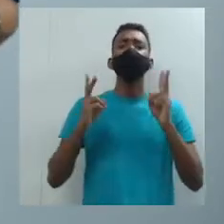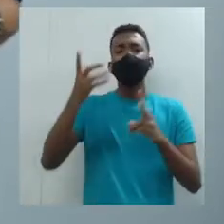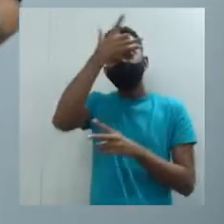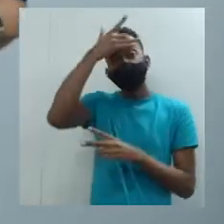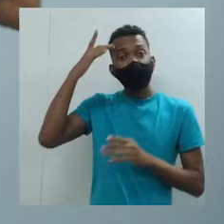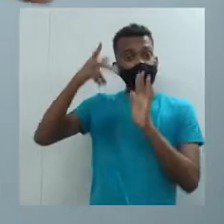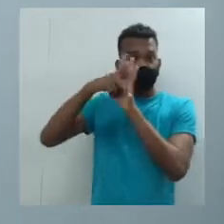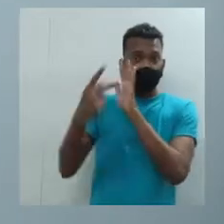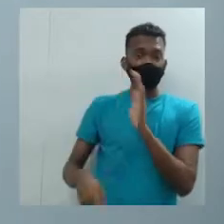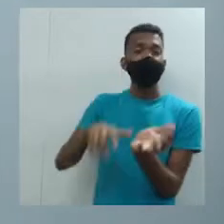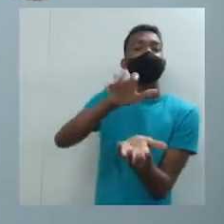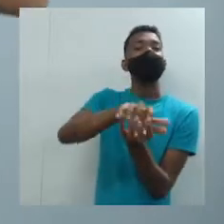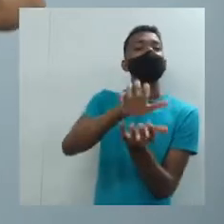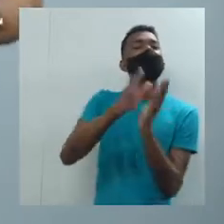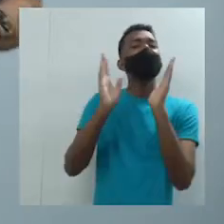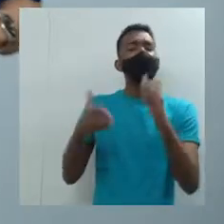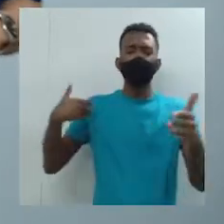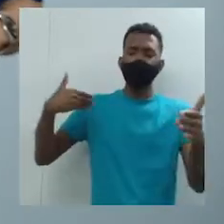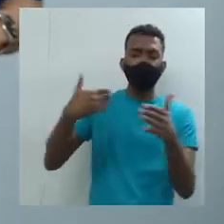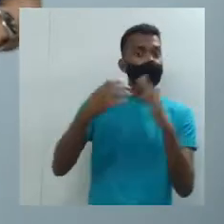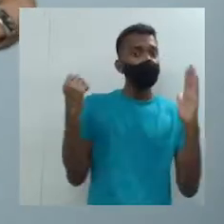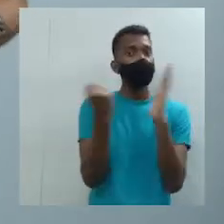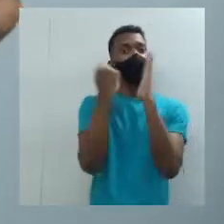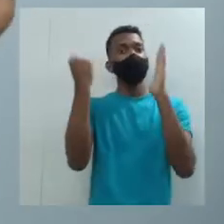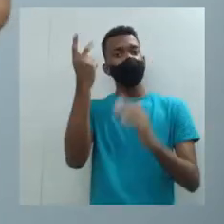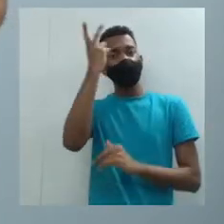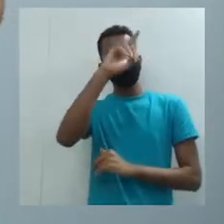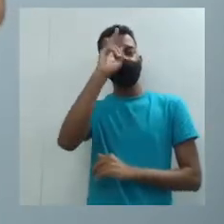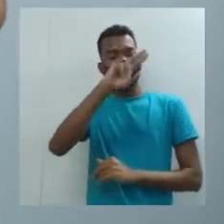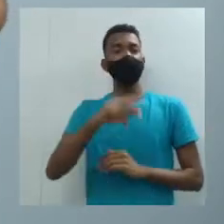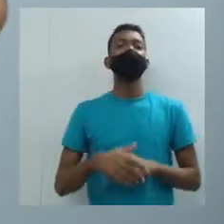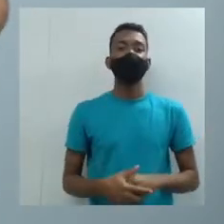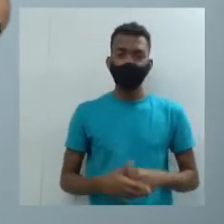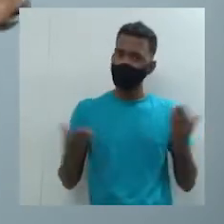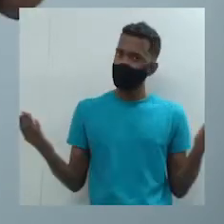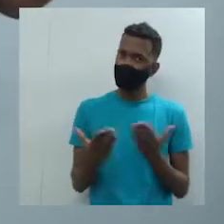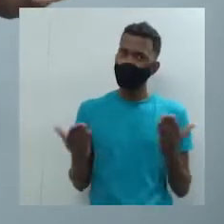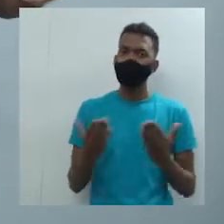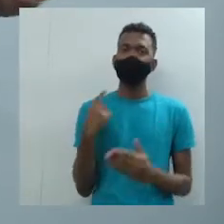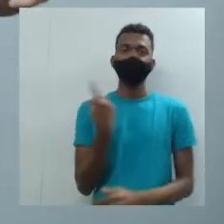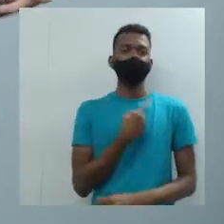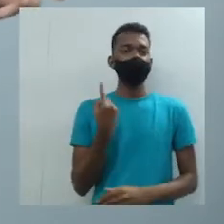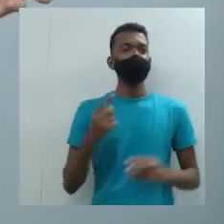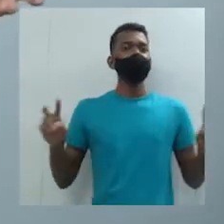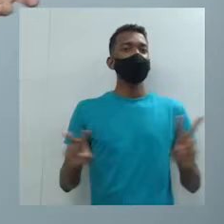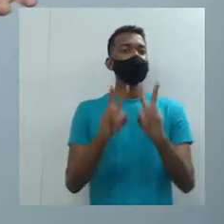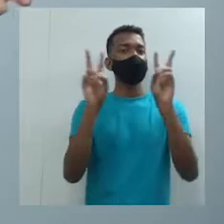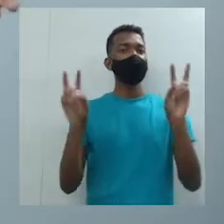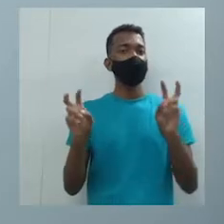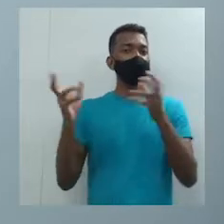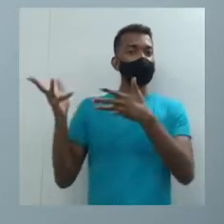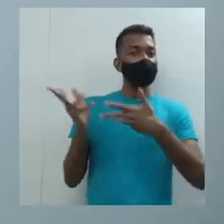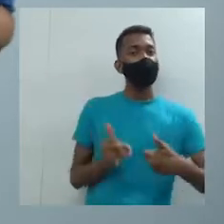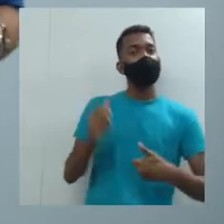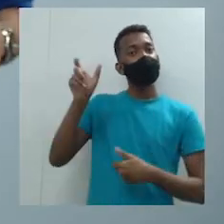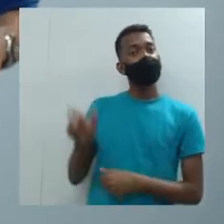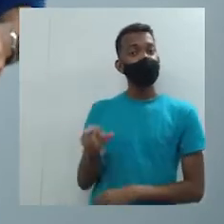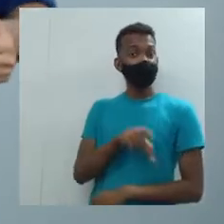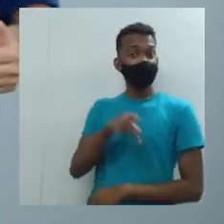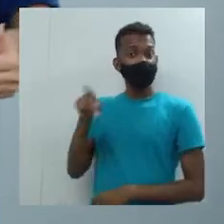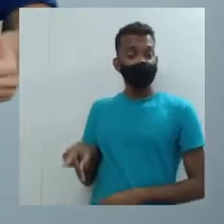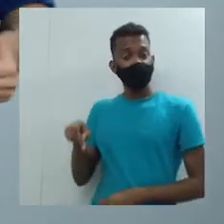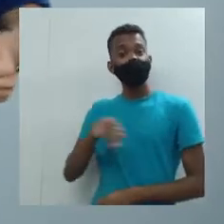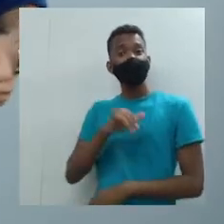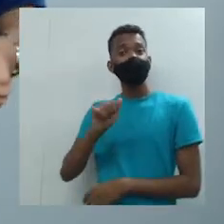os pernambucanos que fazem e que fizeram a história. E hoje nós temos aqui a visita do